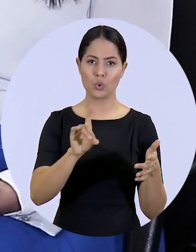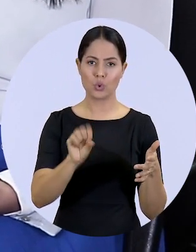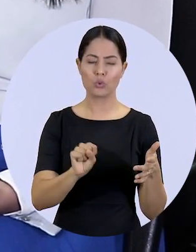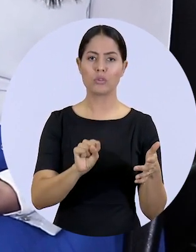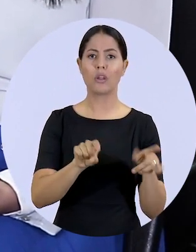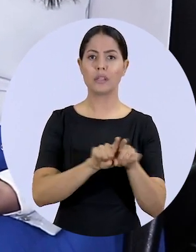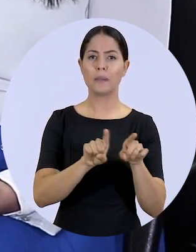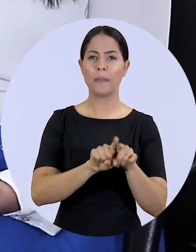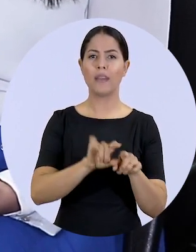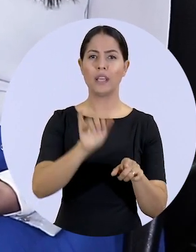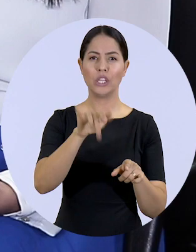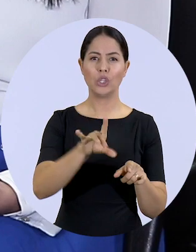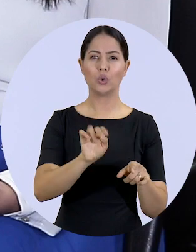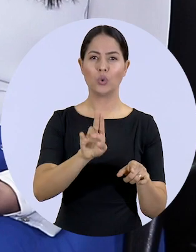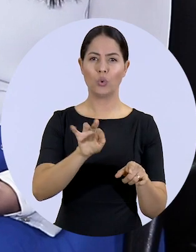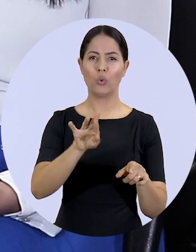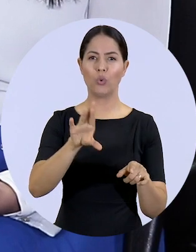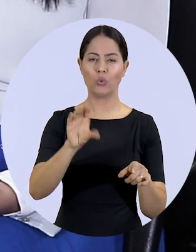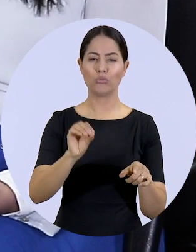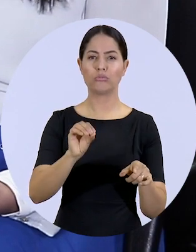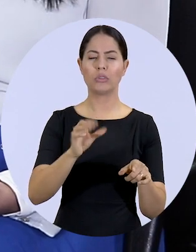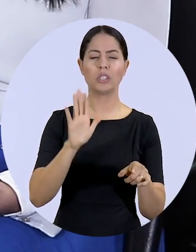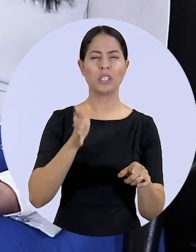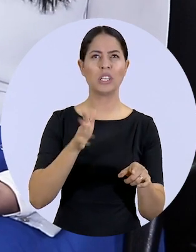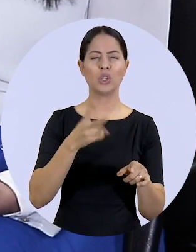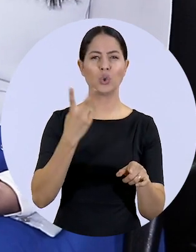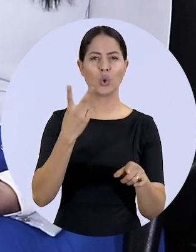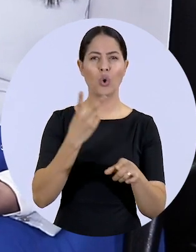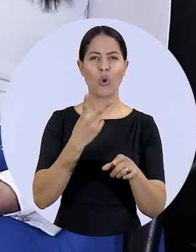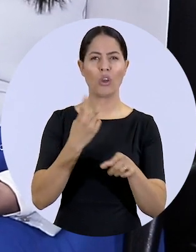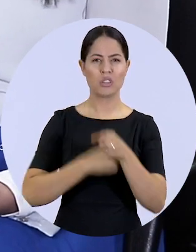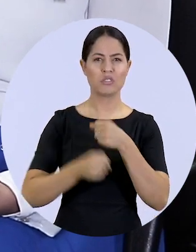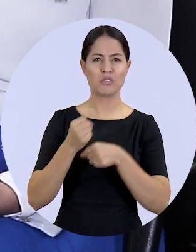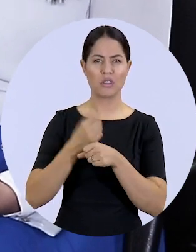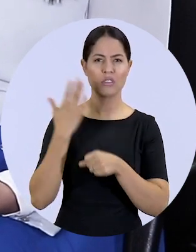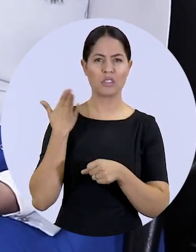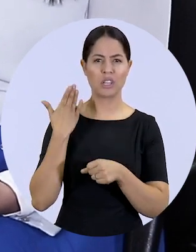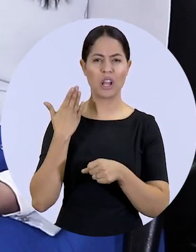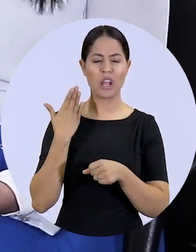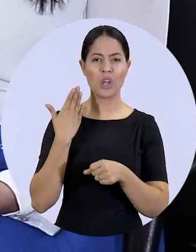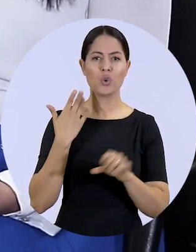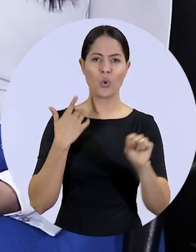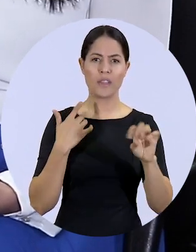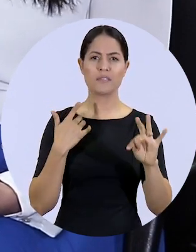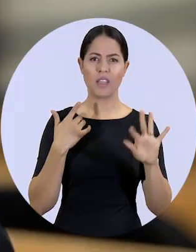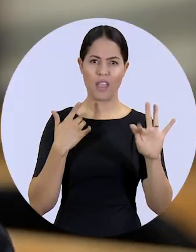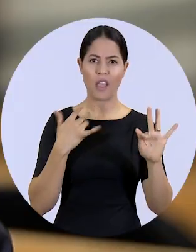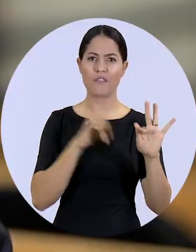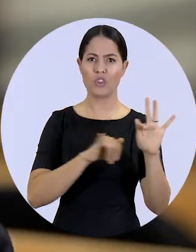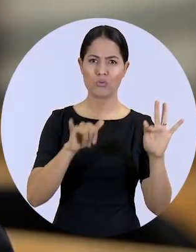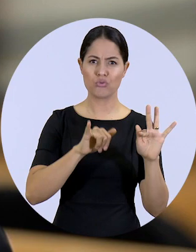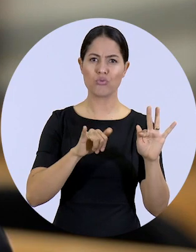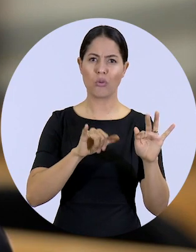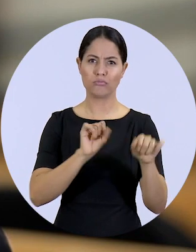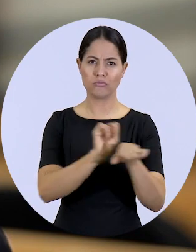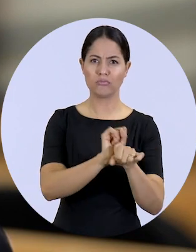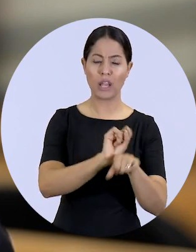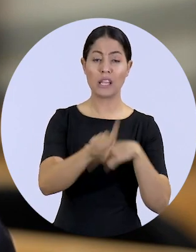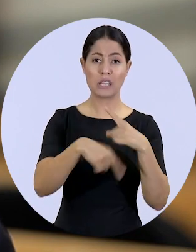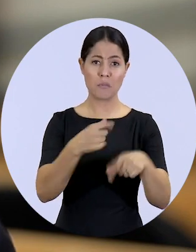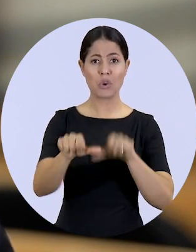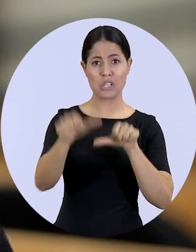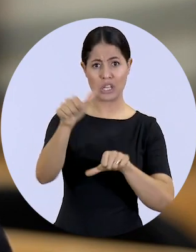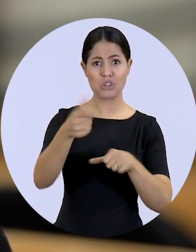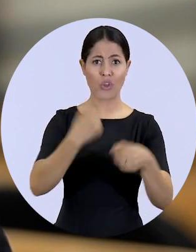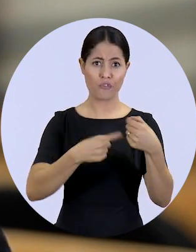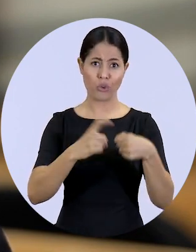réus. Indulto, que recentemente, 2 anos atrás, o Supremo chegou até a suspender um decreto de indulto, depois apreciou essa questão.